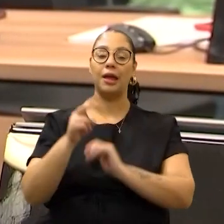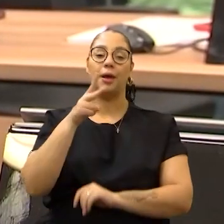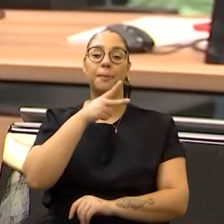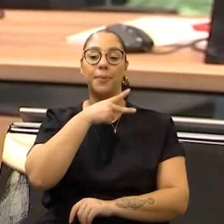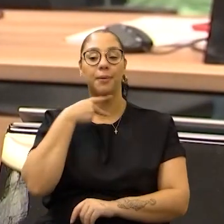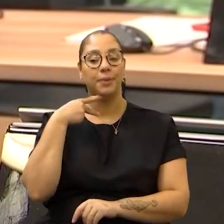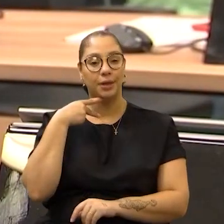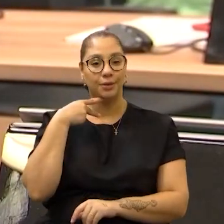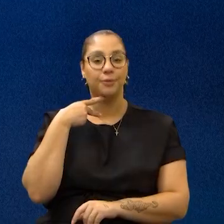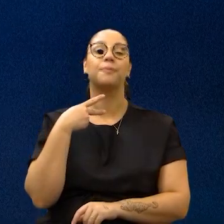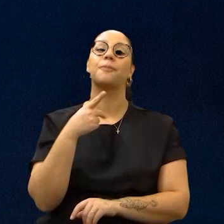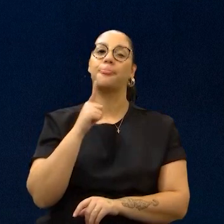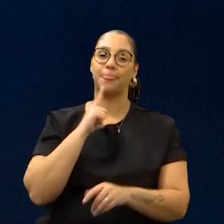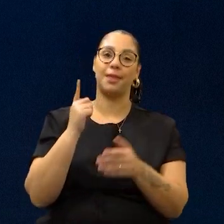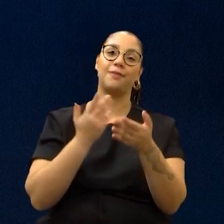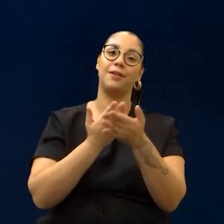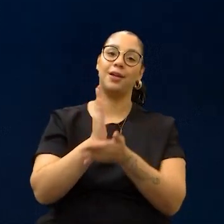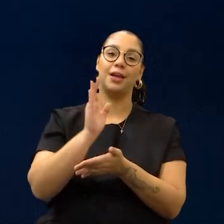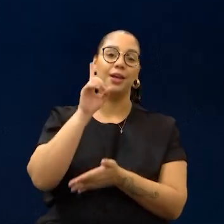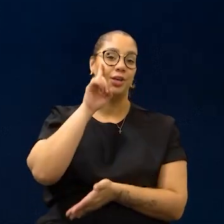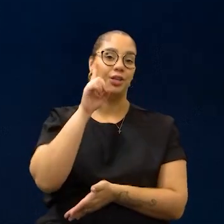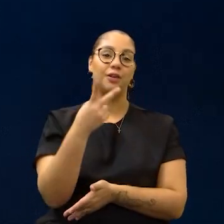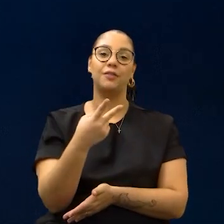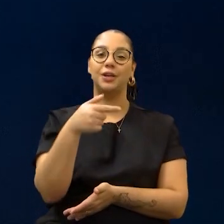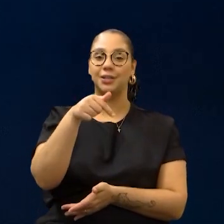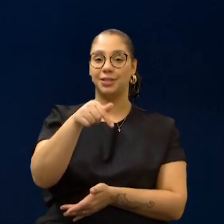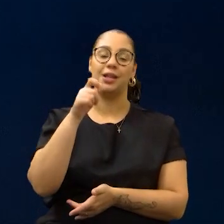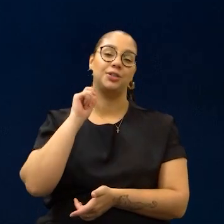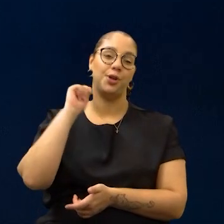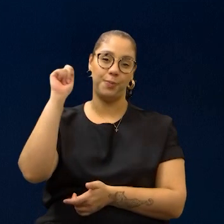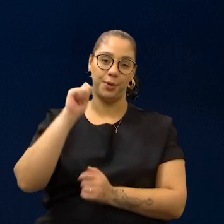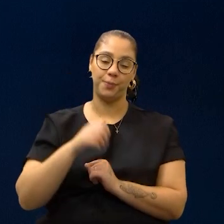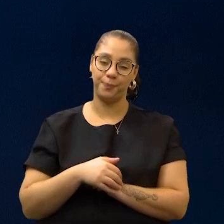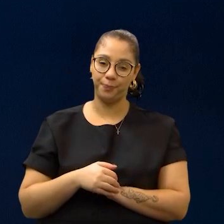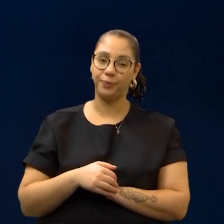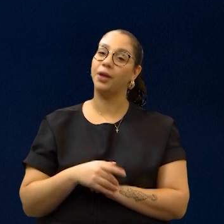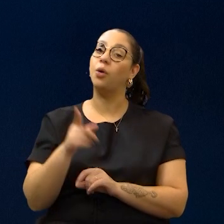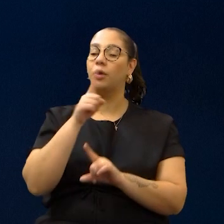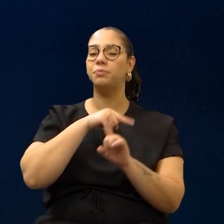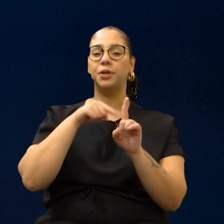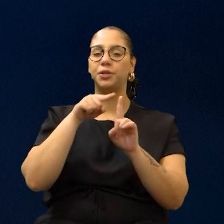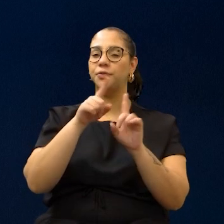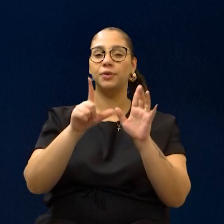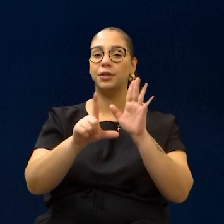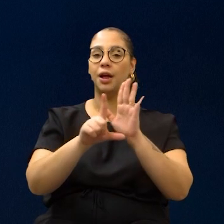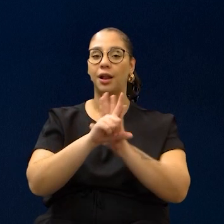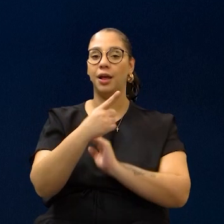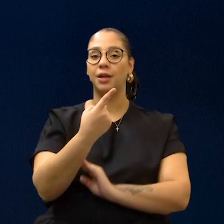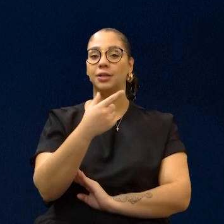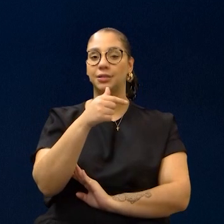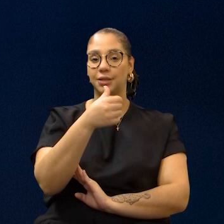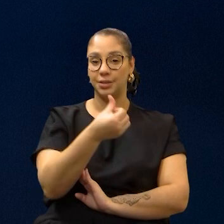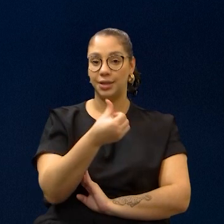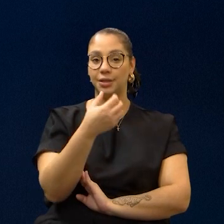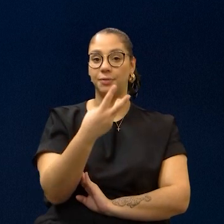vereador Permínio Monteiro e foi sancionada no dia 27 de abril. Entre os objetivos da Lei